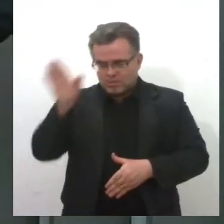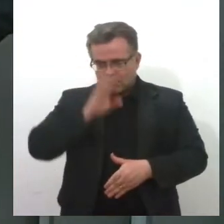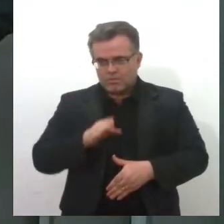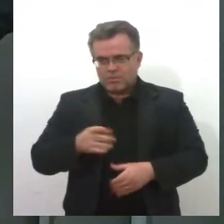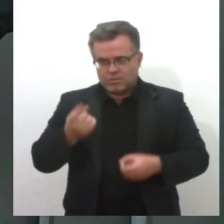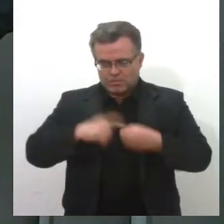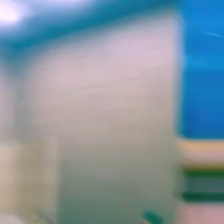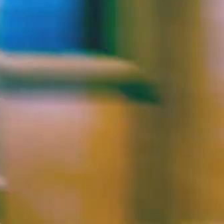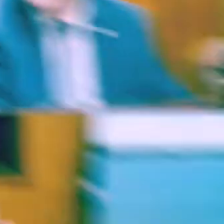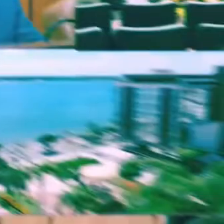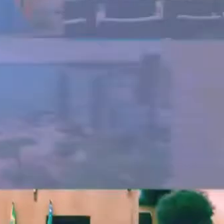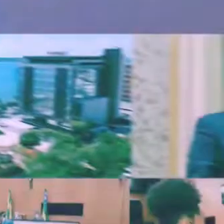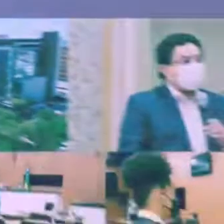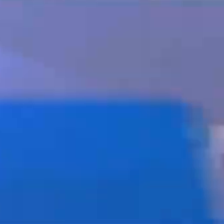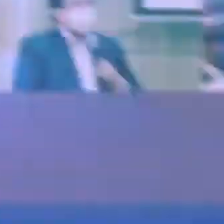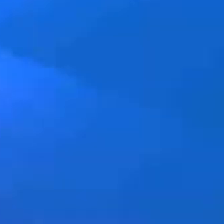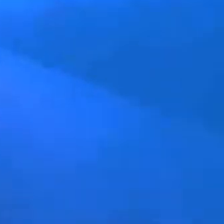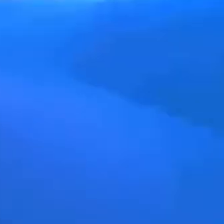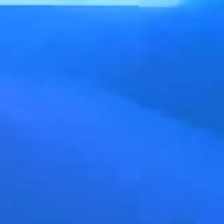esse assunto.